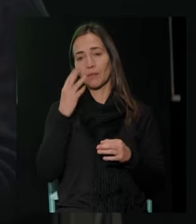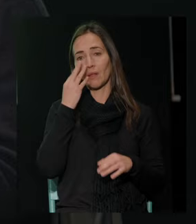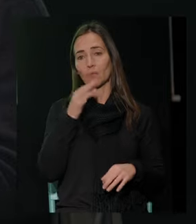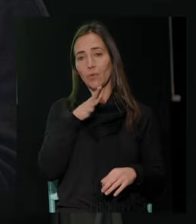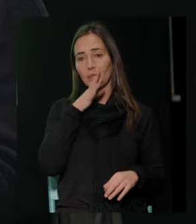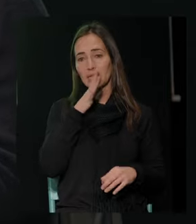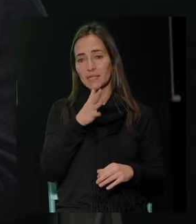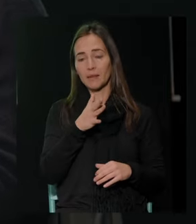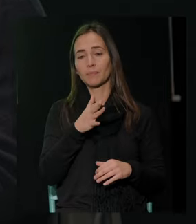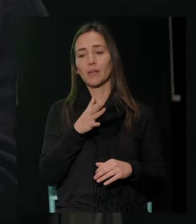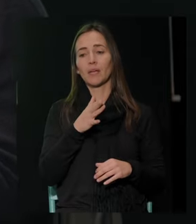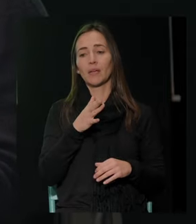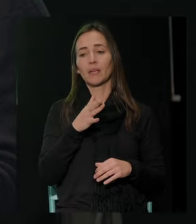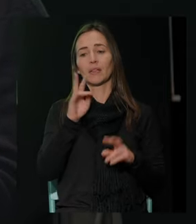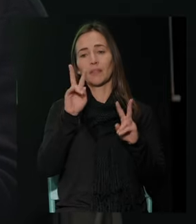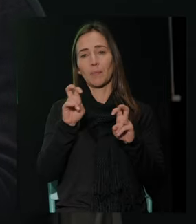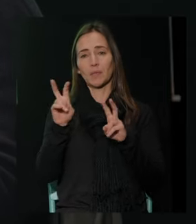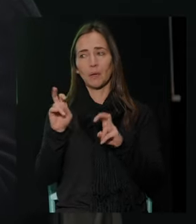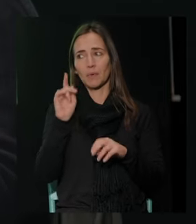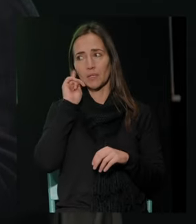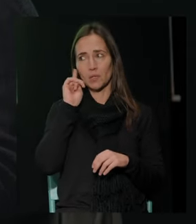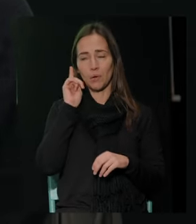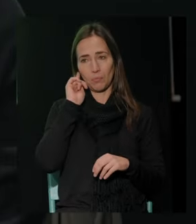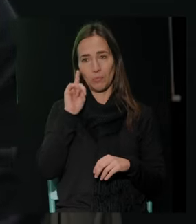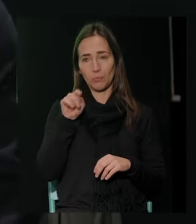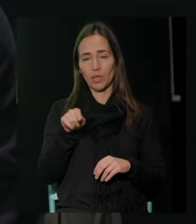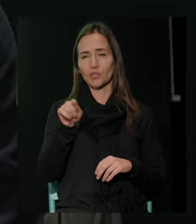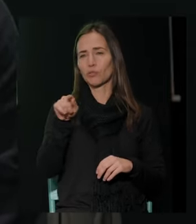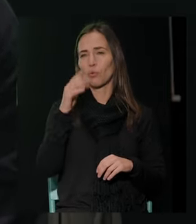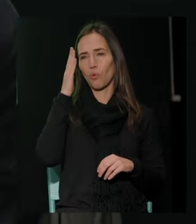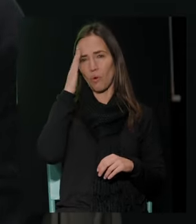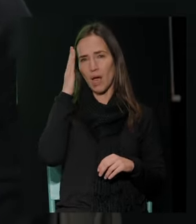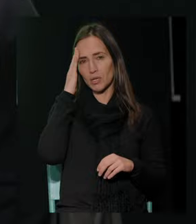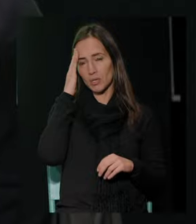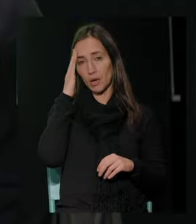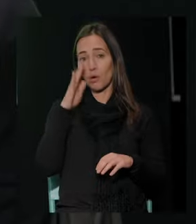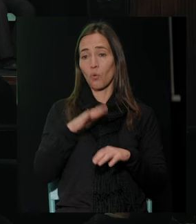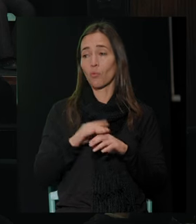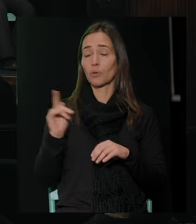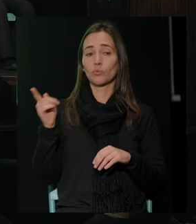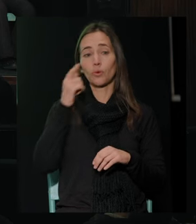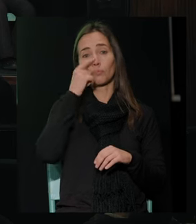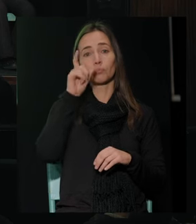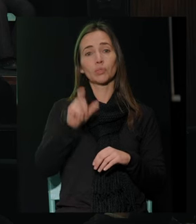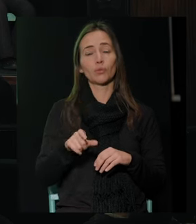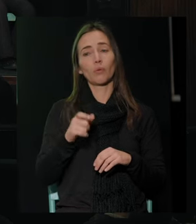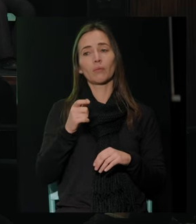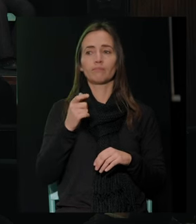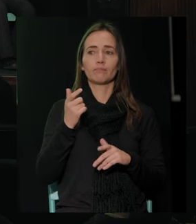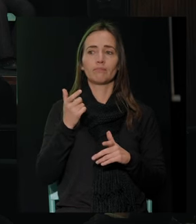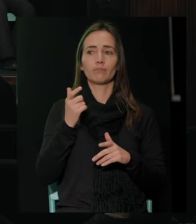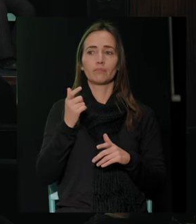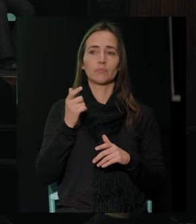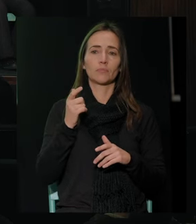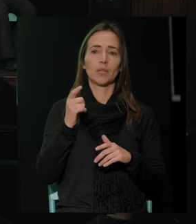e a importância destas matérias. E acha que, no fundo, por ser uma pessoa que tem uma visibilidade na sociedade,